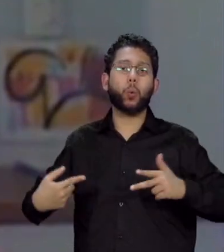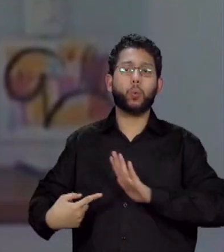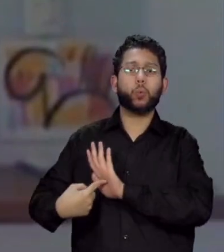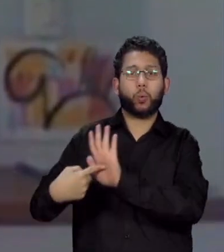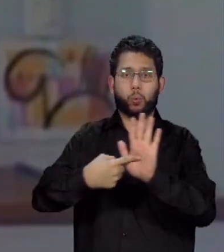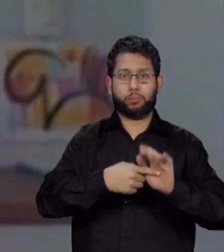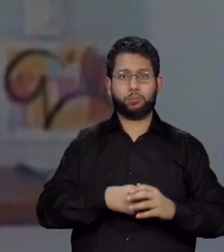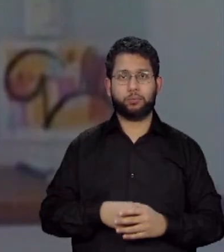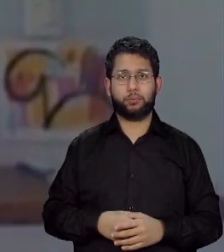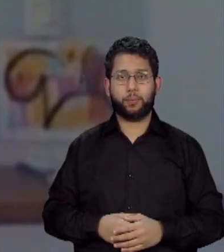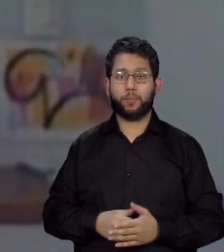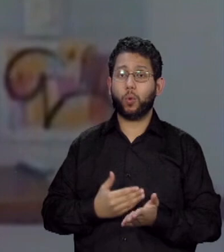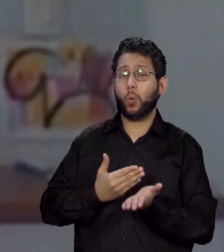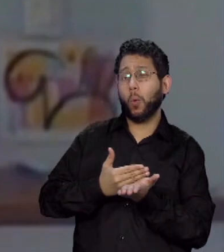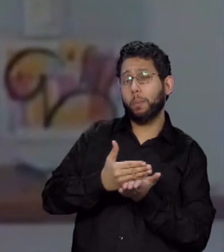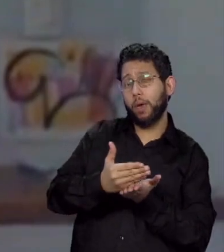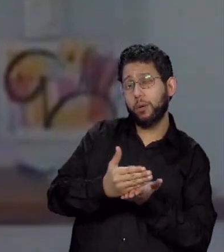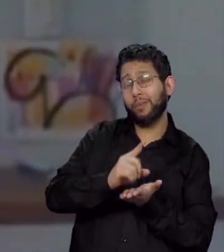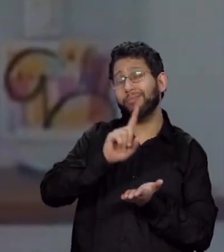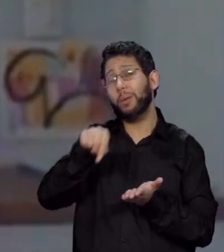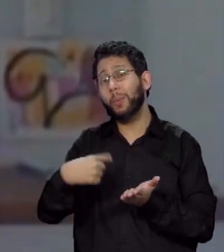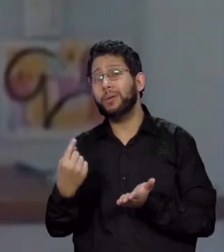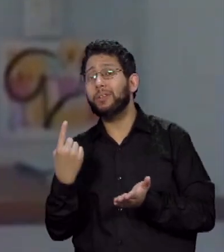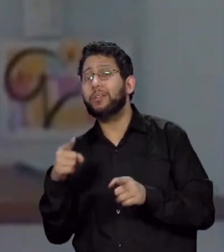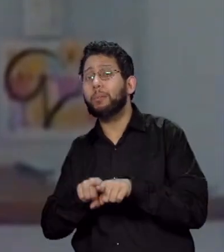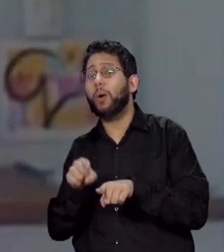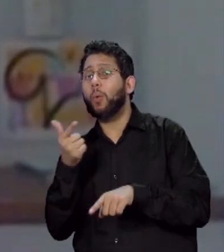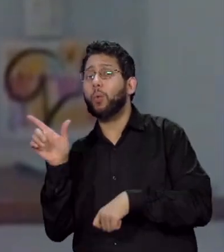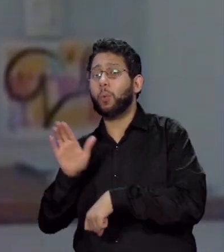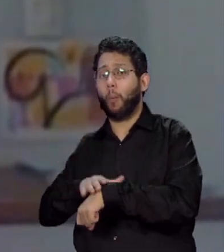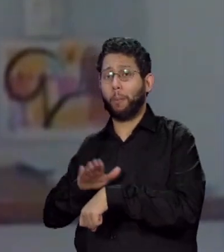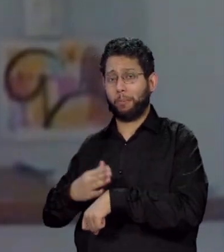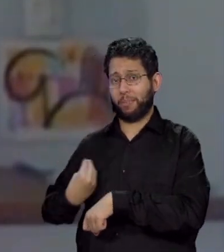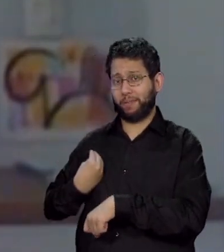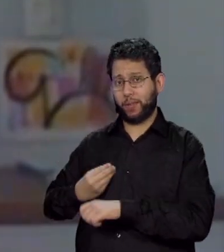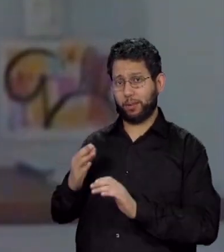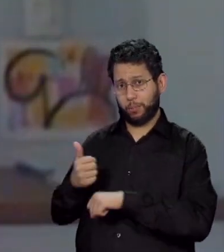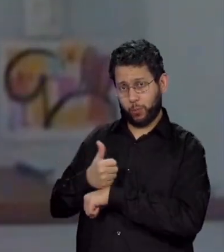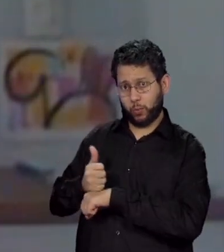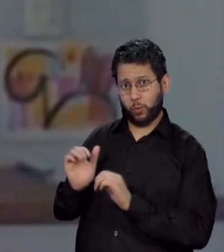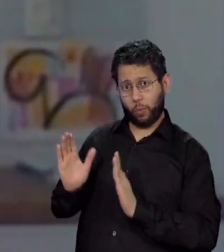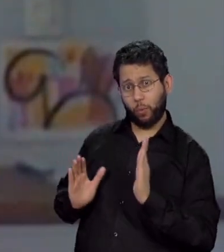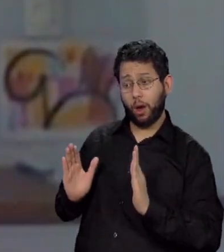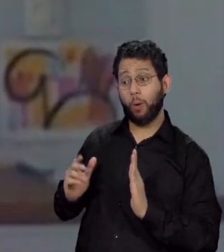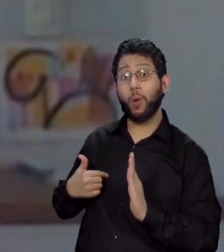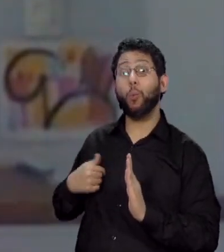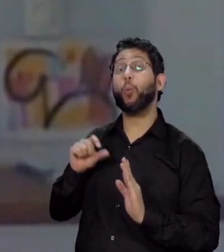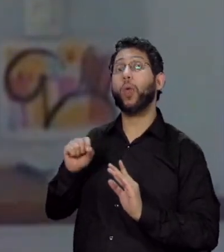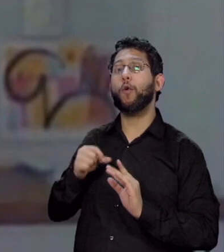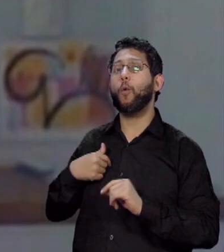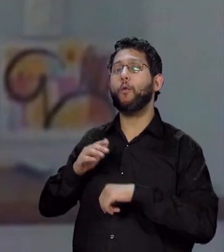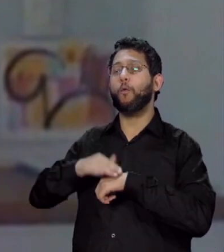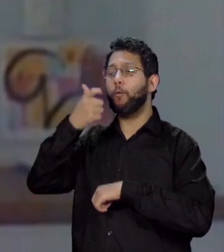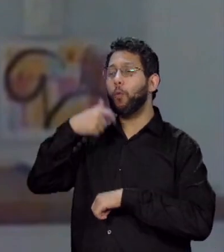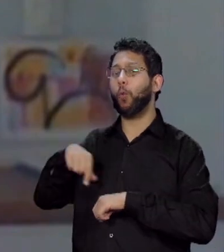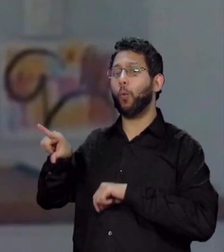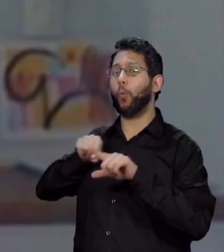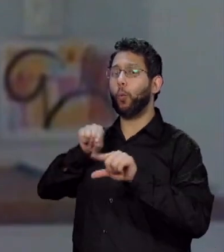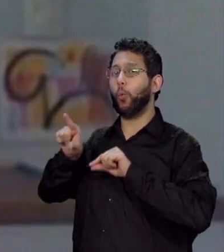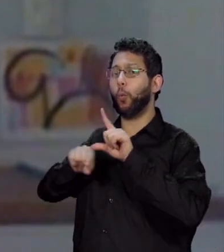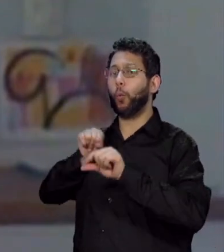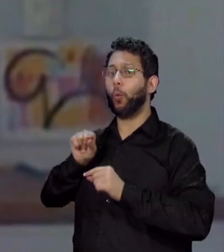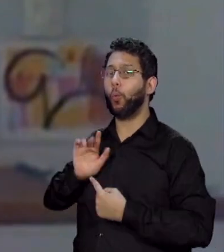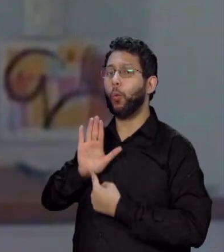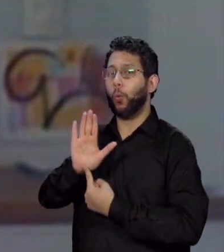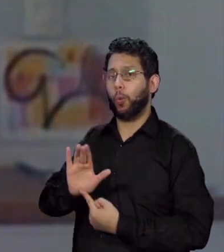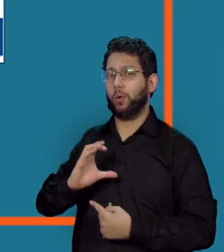no começo, e depois como curadora num outro momento da minha trajetória profissional. Enquanto eu fazia mestrado ainda,